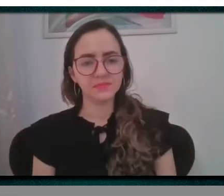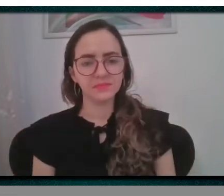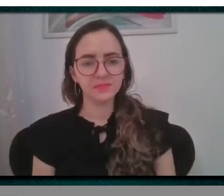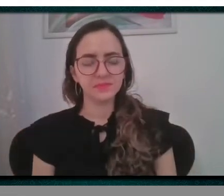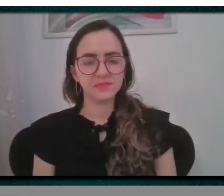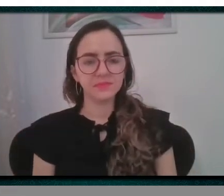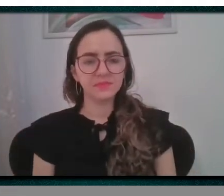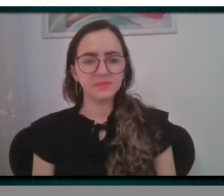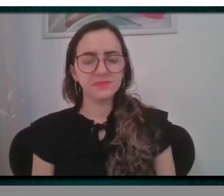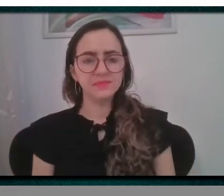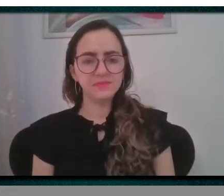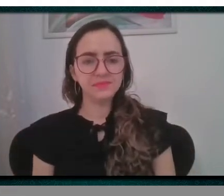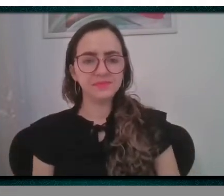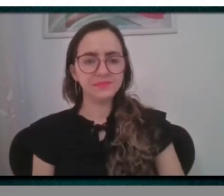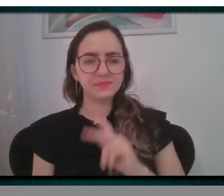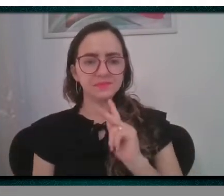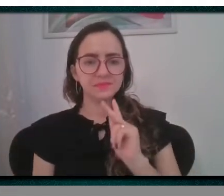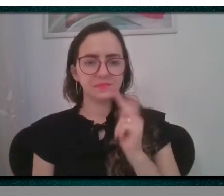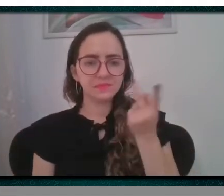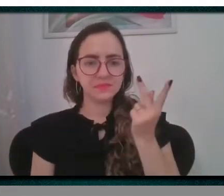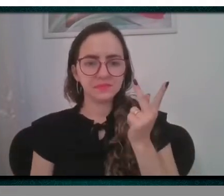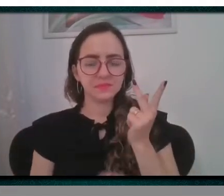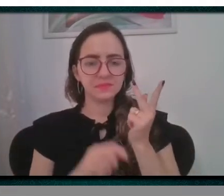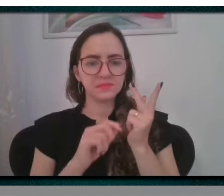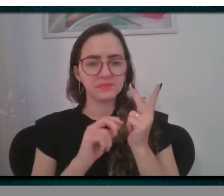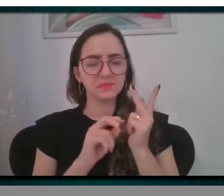a concentração dos produtos